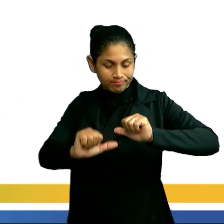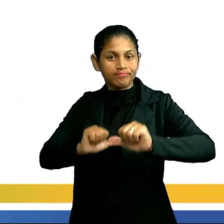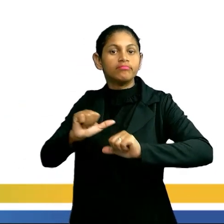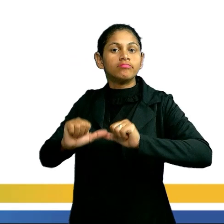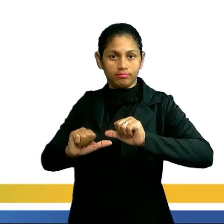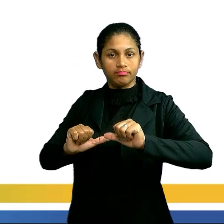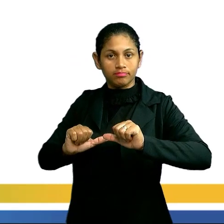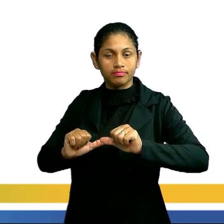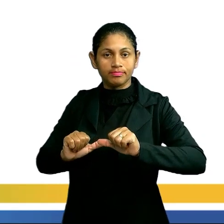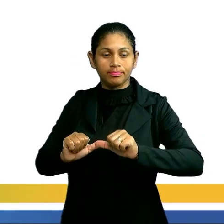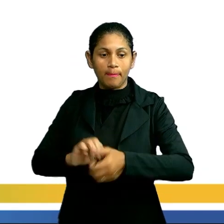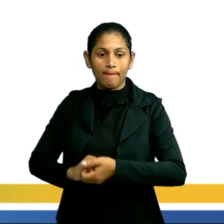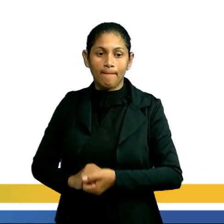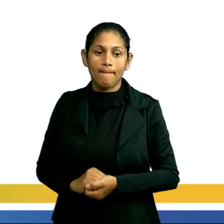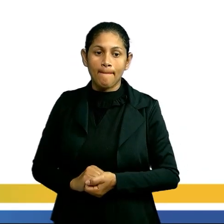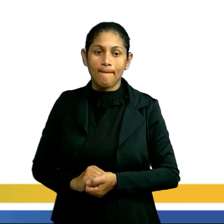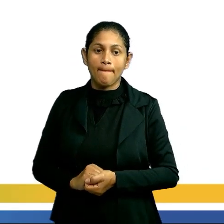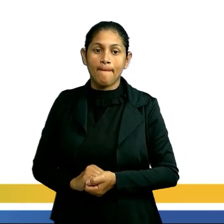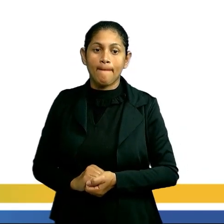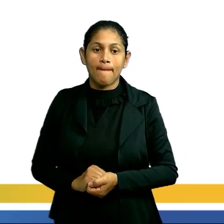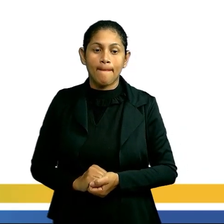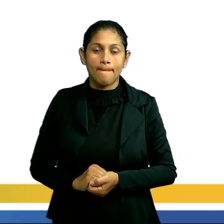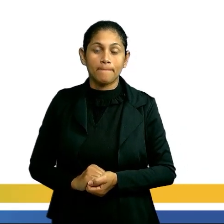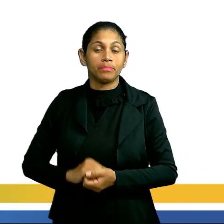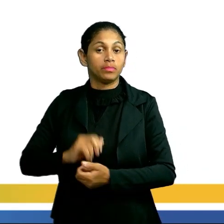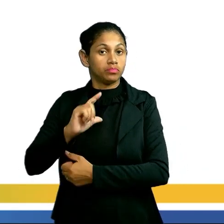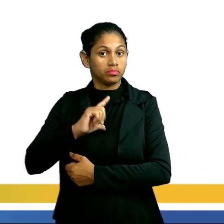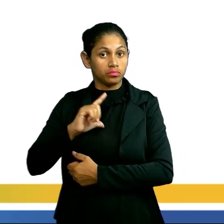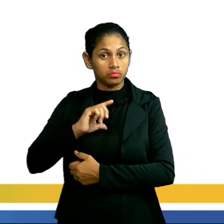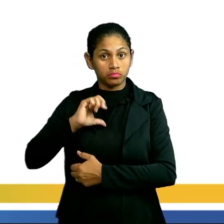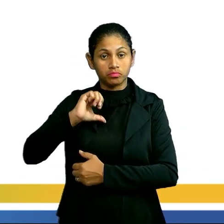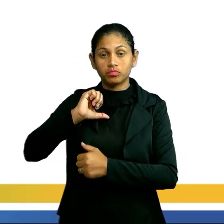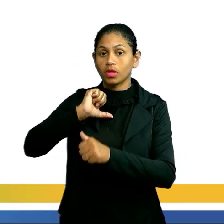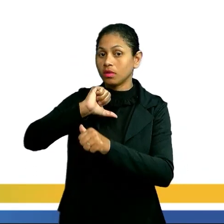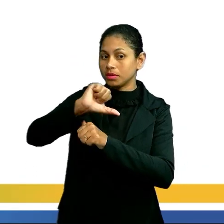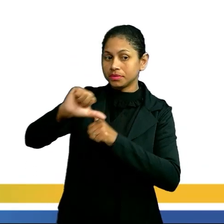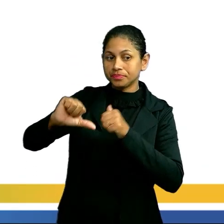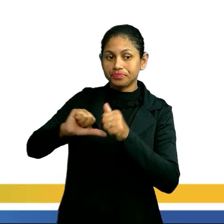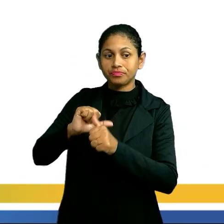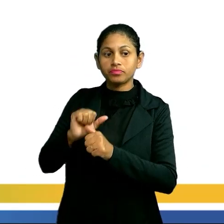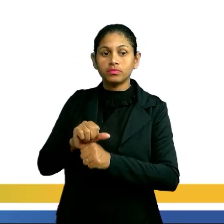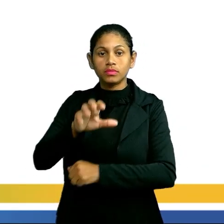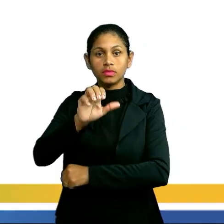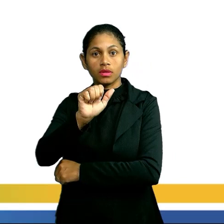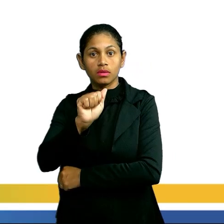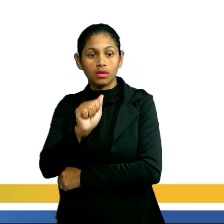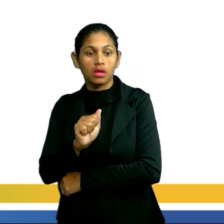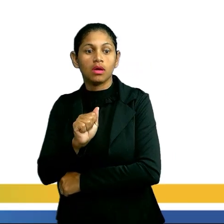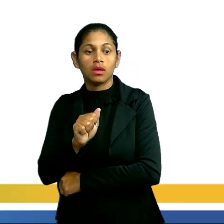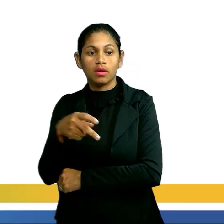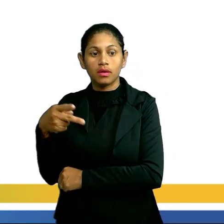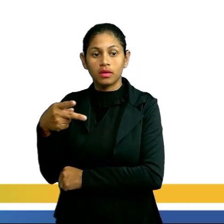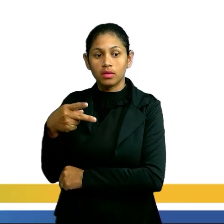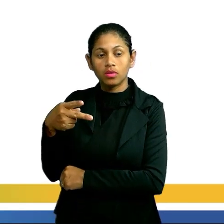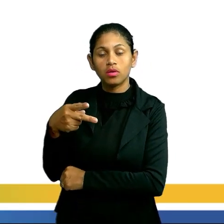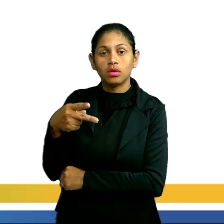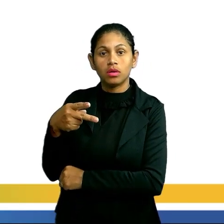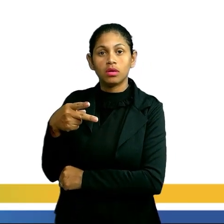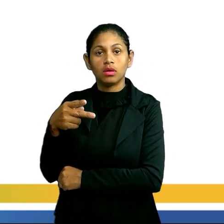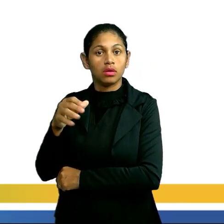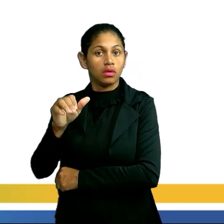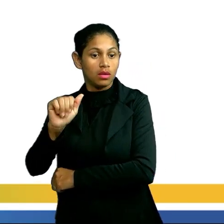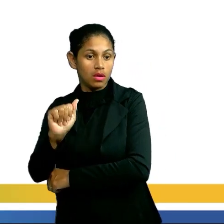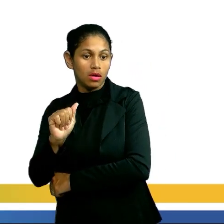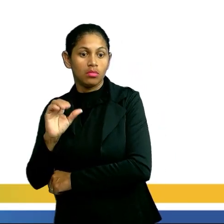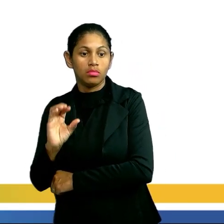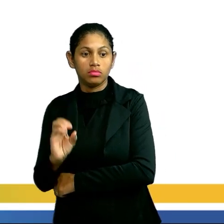de medida. Logo, temos a variação da área, que vai ser igual à área final, menos a área inicial. Assim